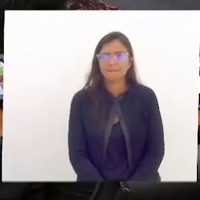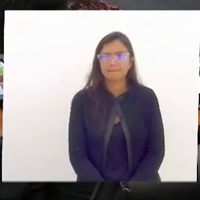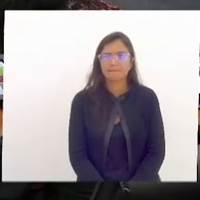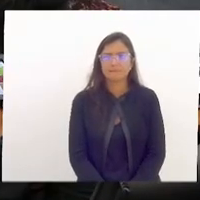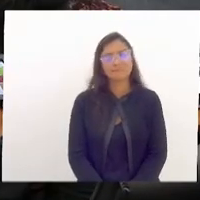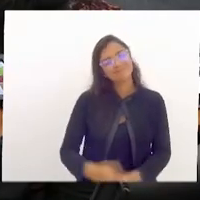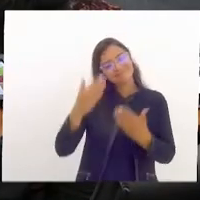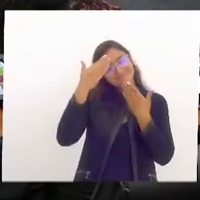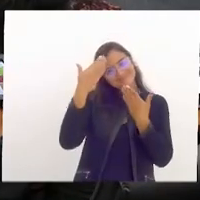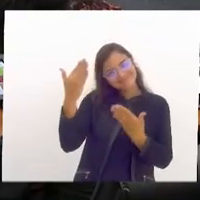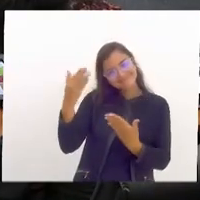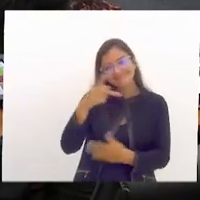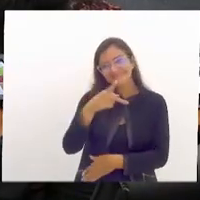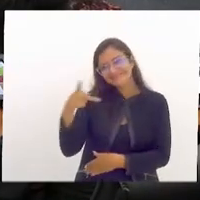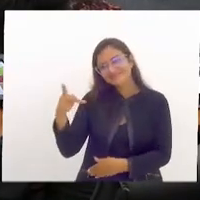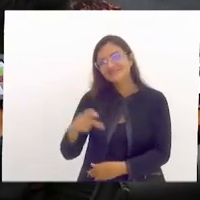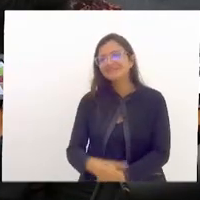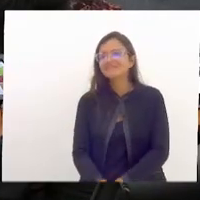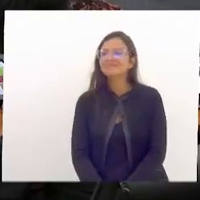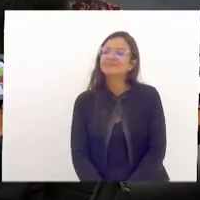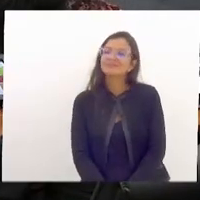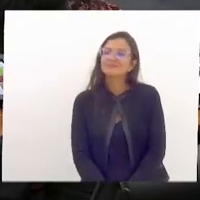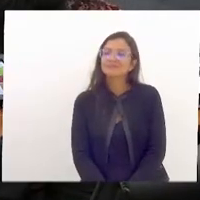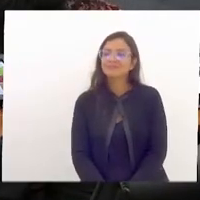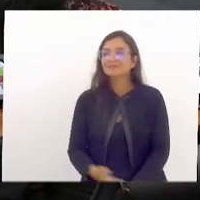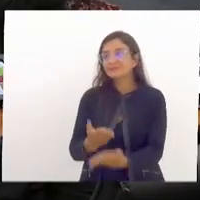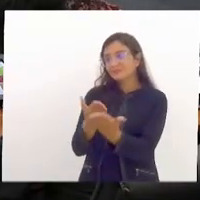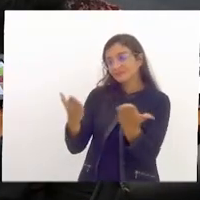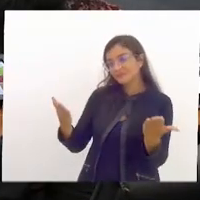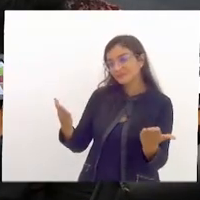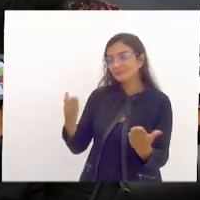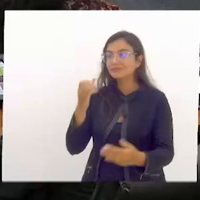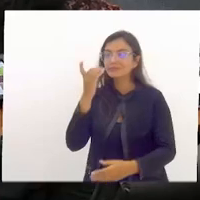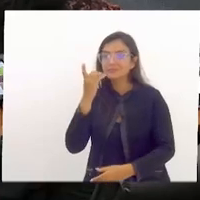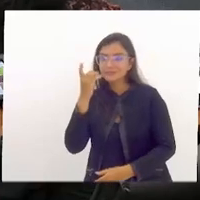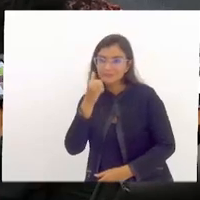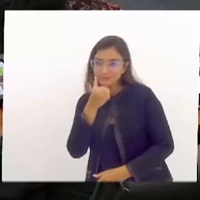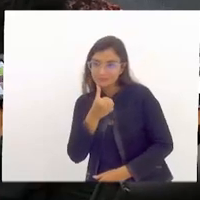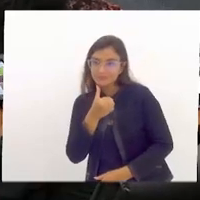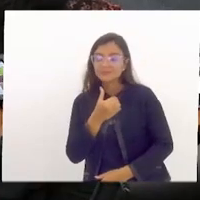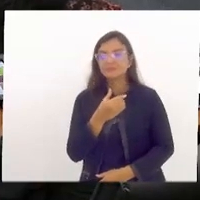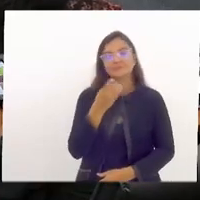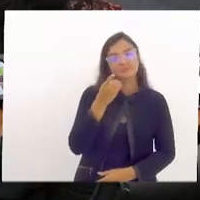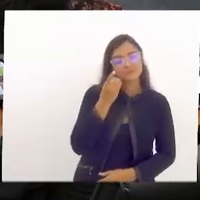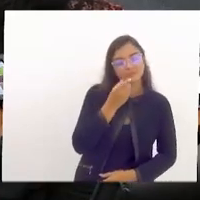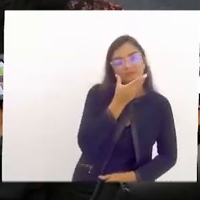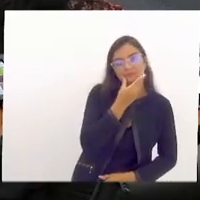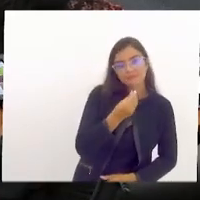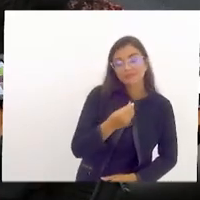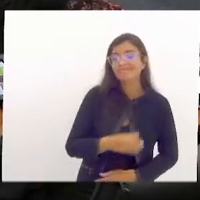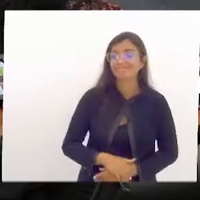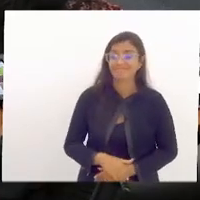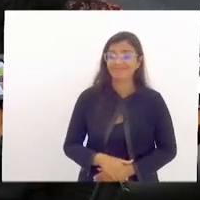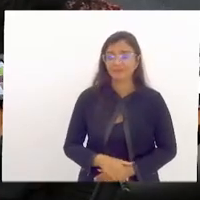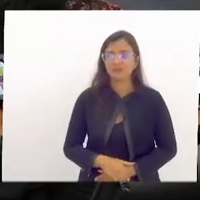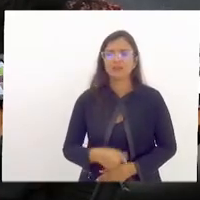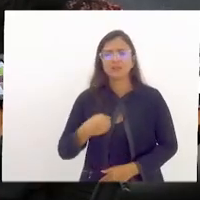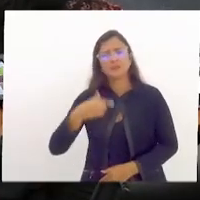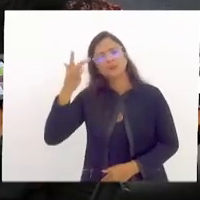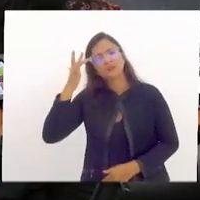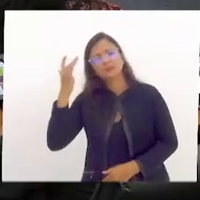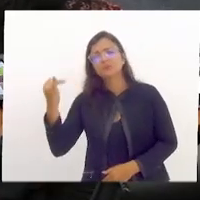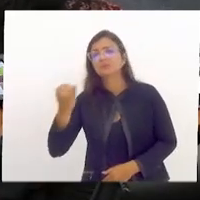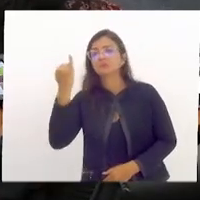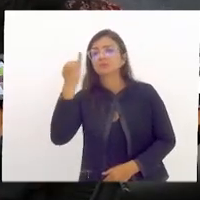Muito obrigada, senhora presidente, senhoras deputadas, senhores deputados. Super importante, senhora